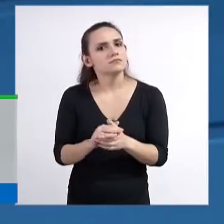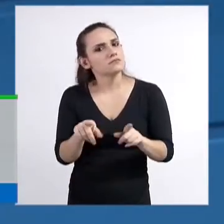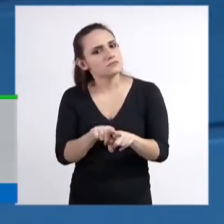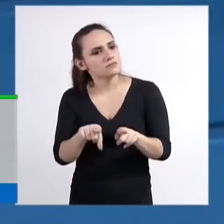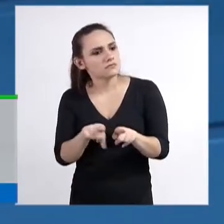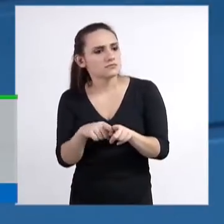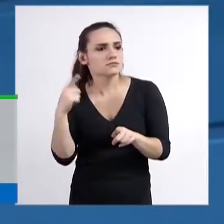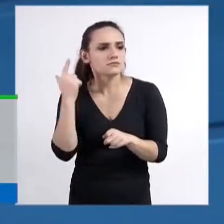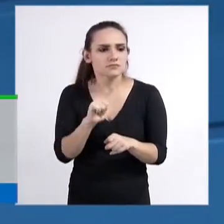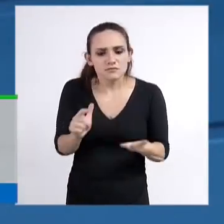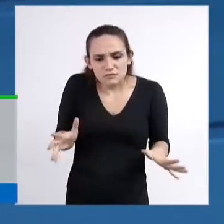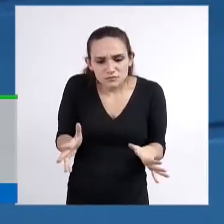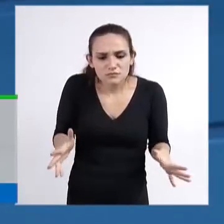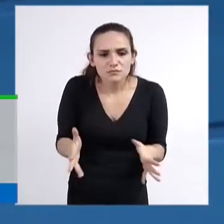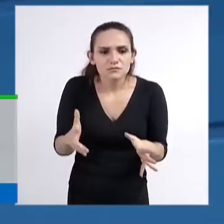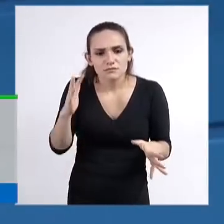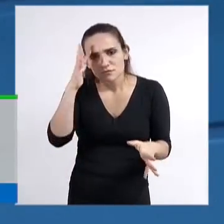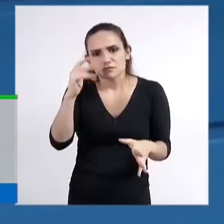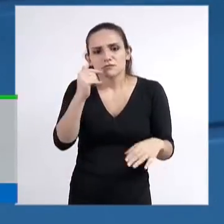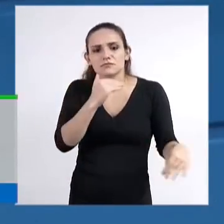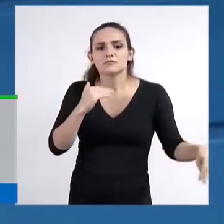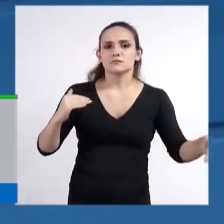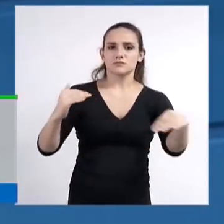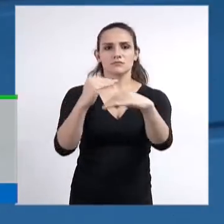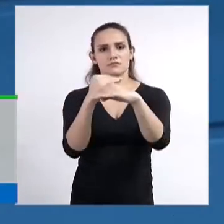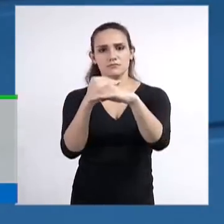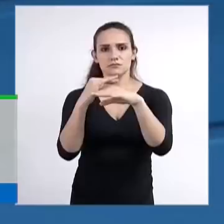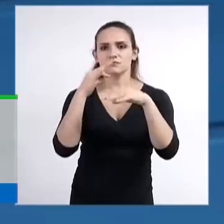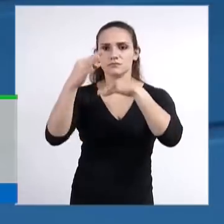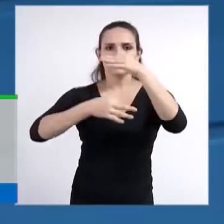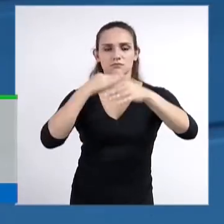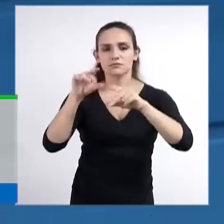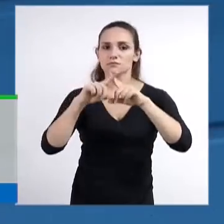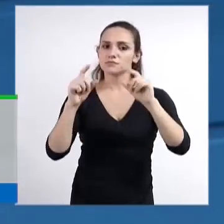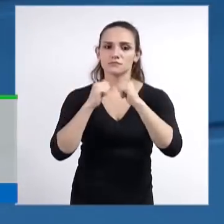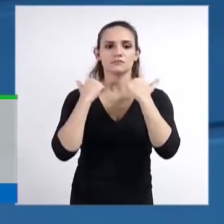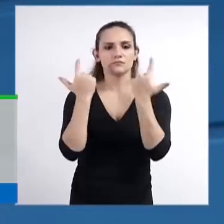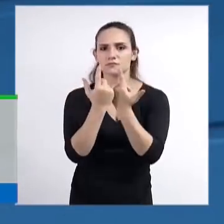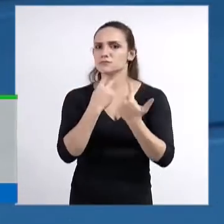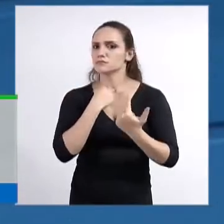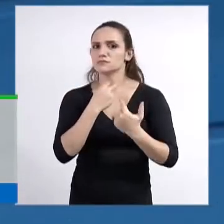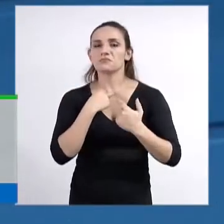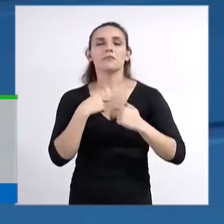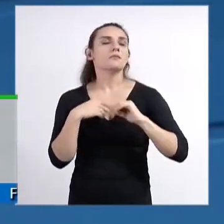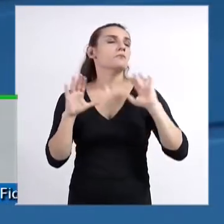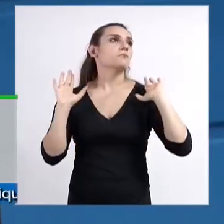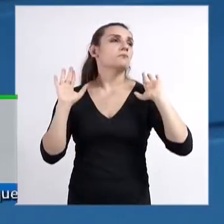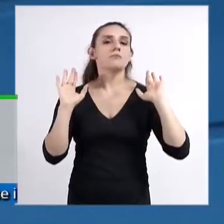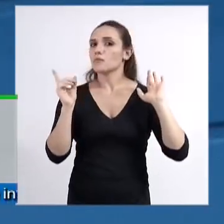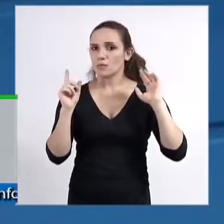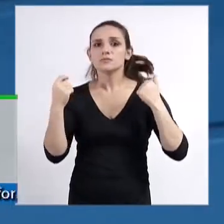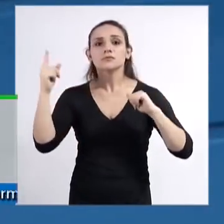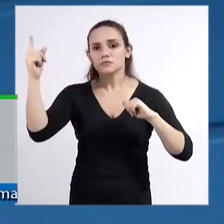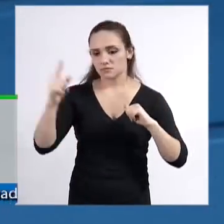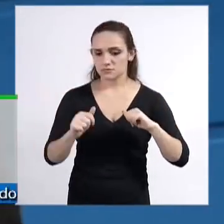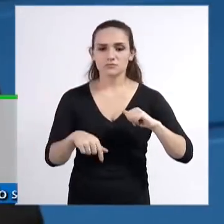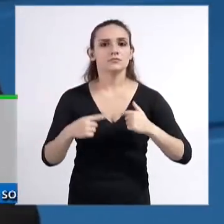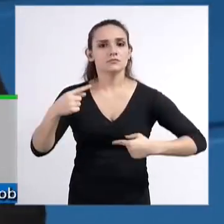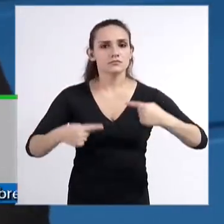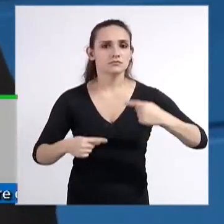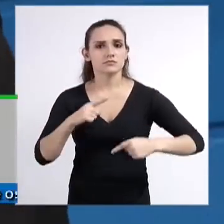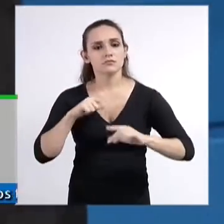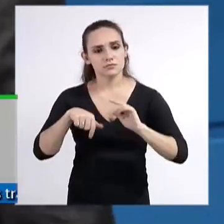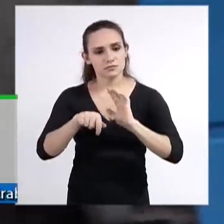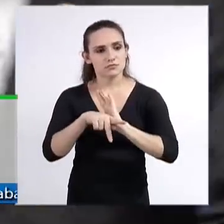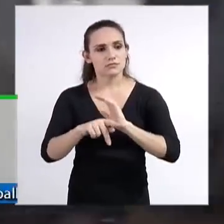possibilitar aí chegar num consenso. O importante é essa casa não abrir mão das suas prerrogativas e trazer para cá essa discussão. Parabéns pela fala